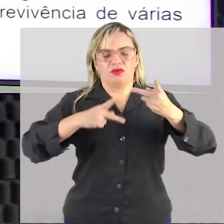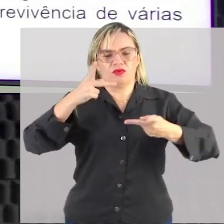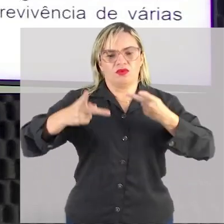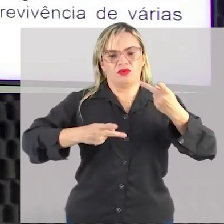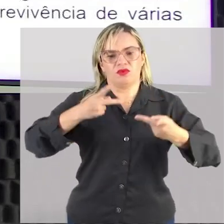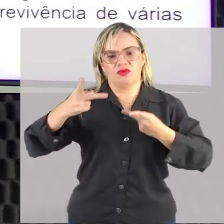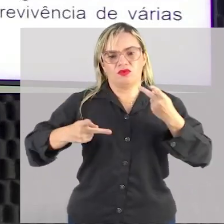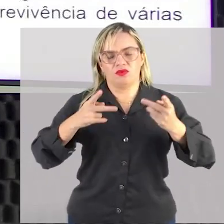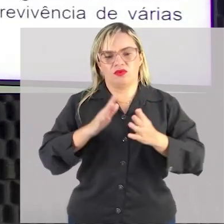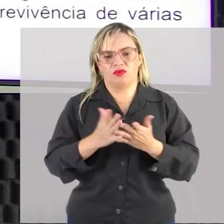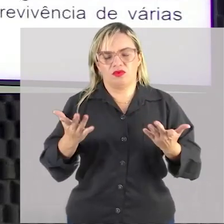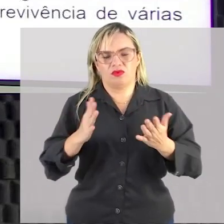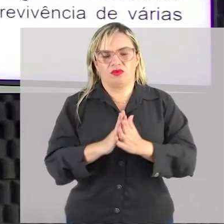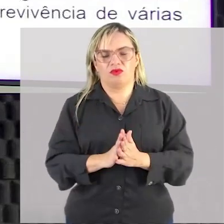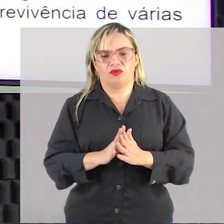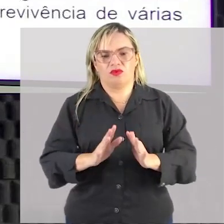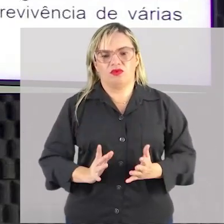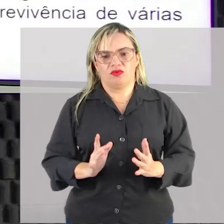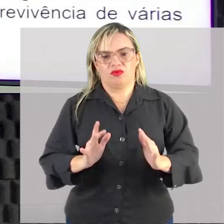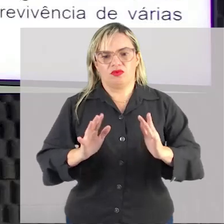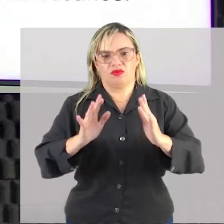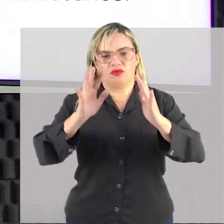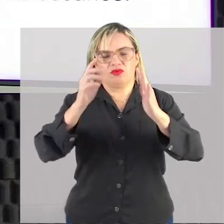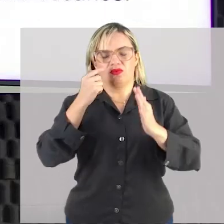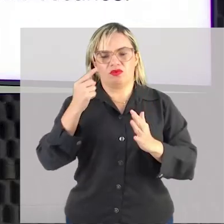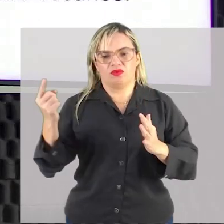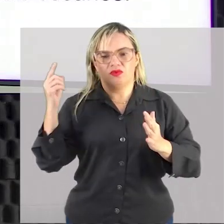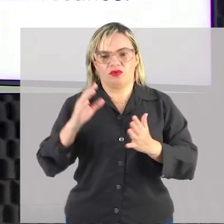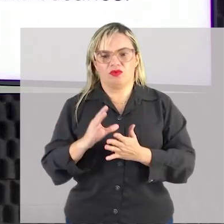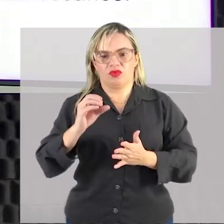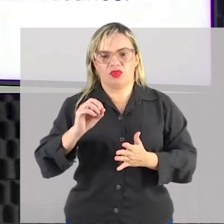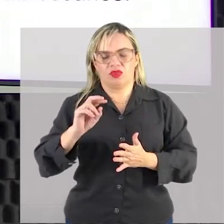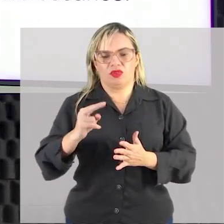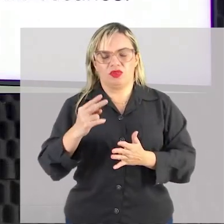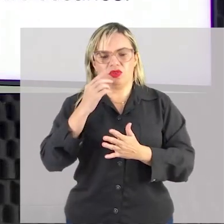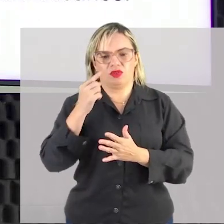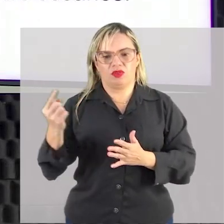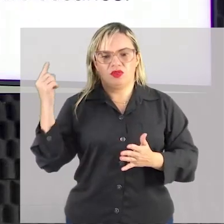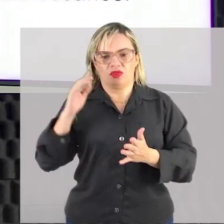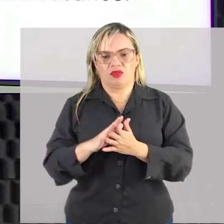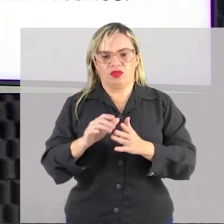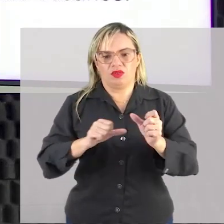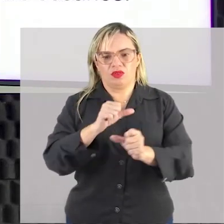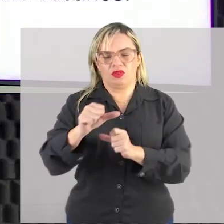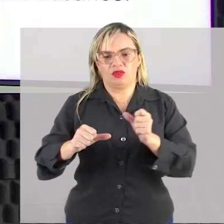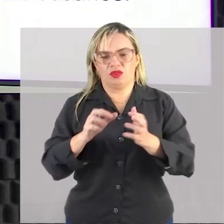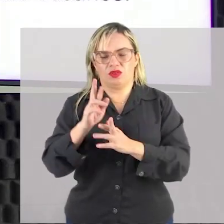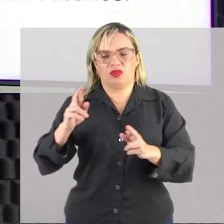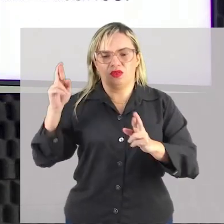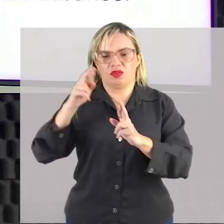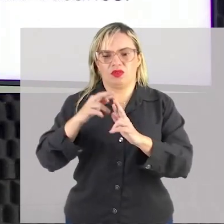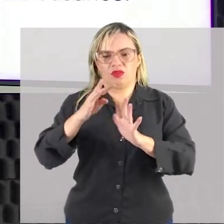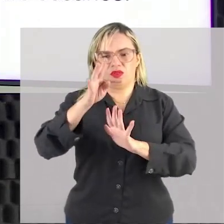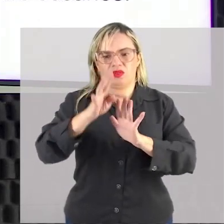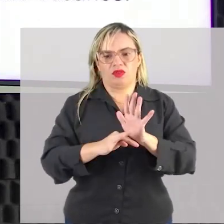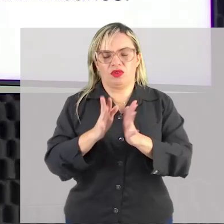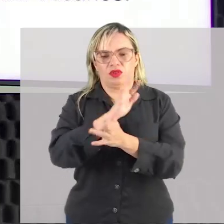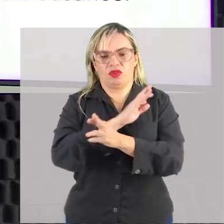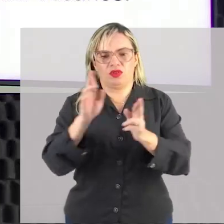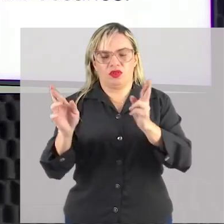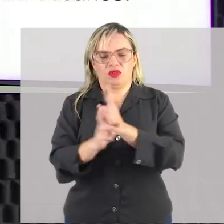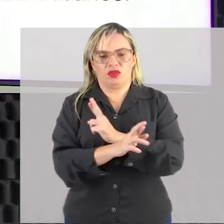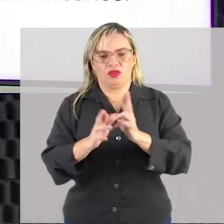falando justamente das emissões de gás carbônico, tá bom? A alteração que se refere no texto diz respeito